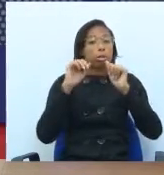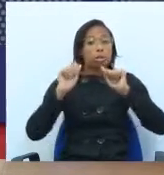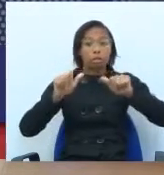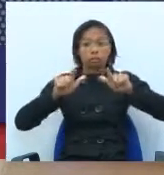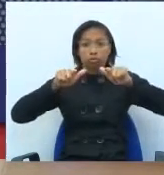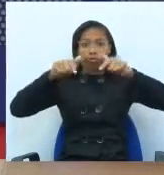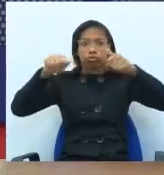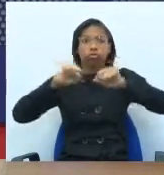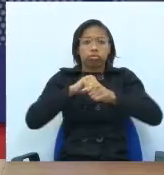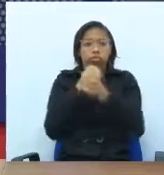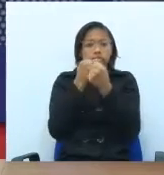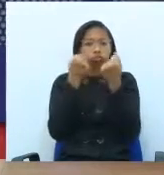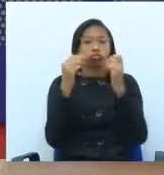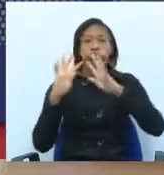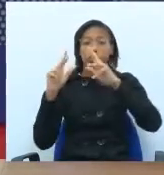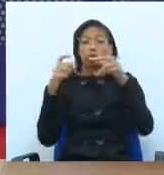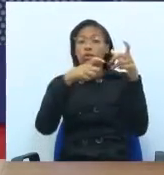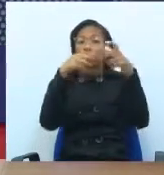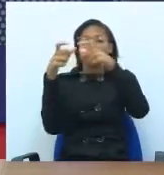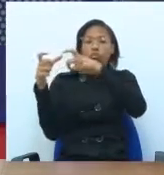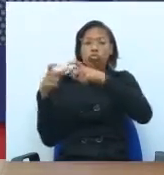todos, né? Então,